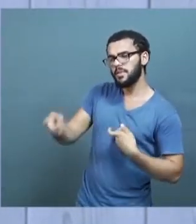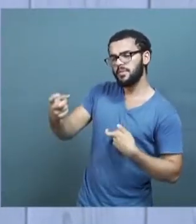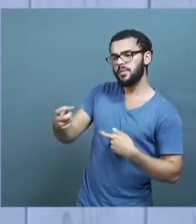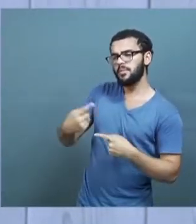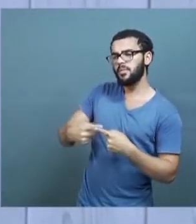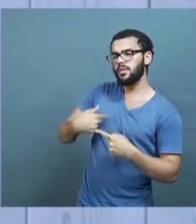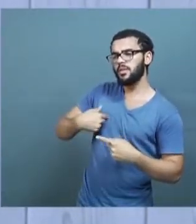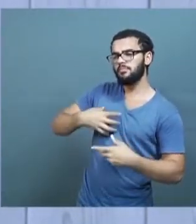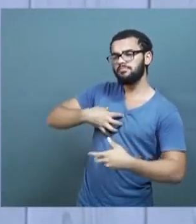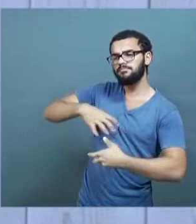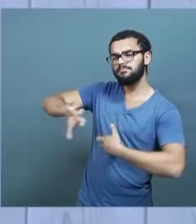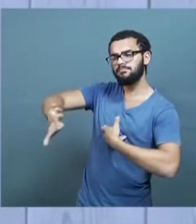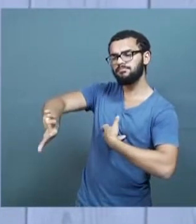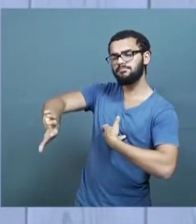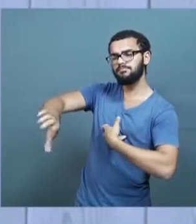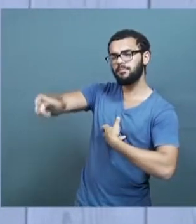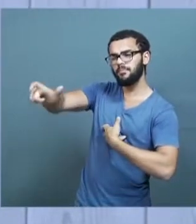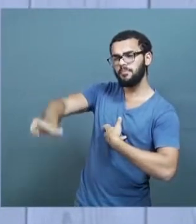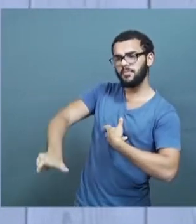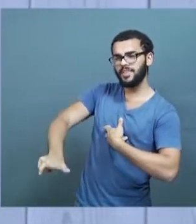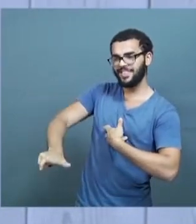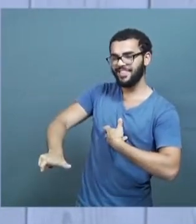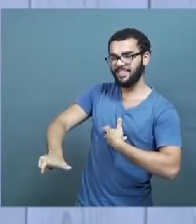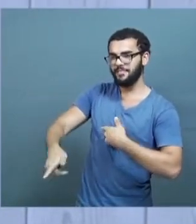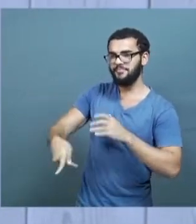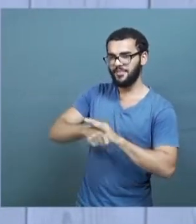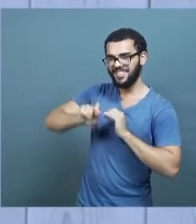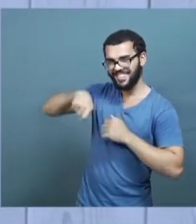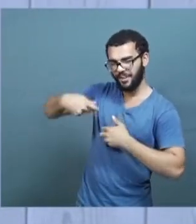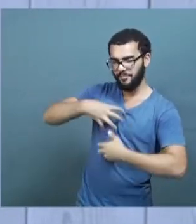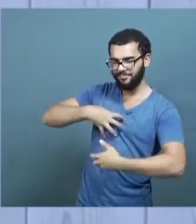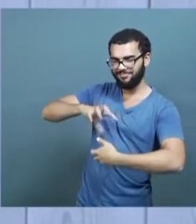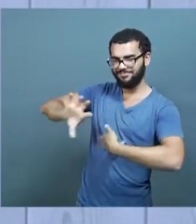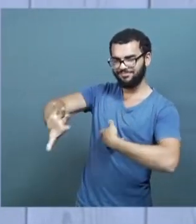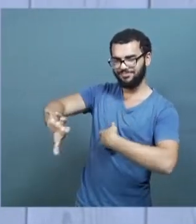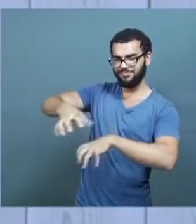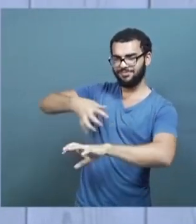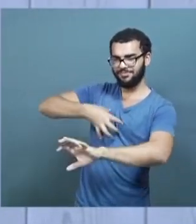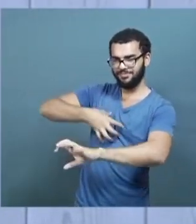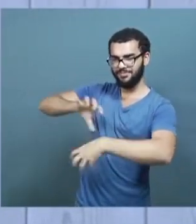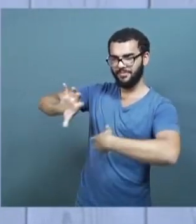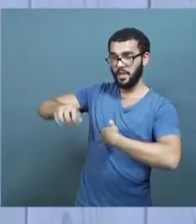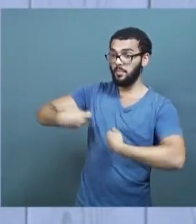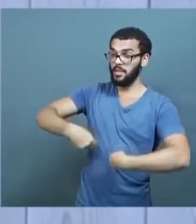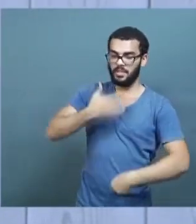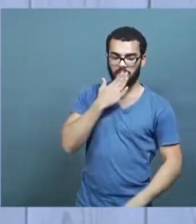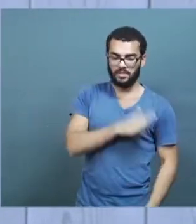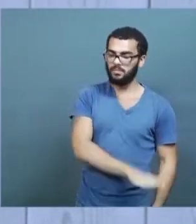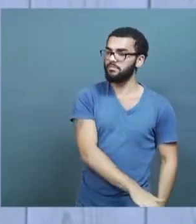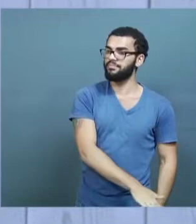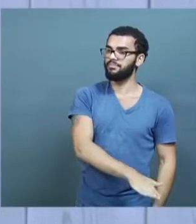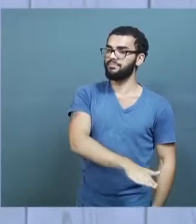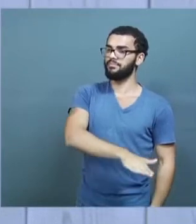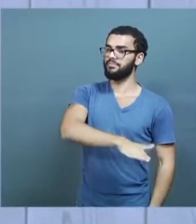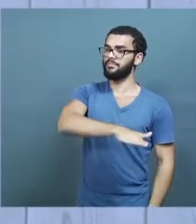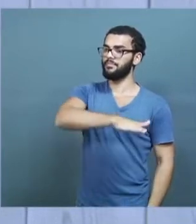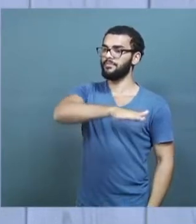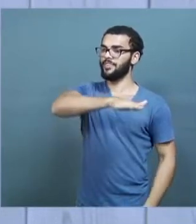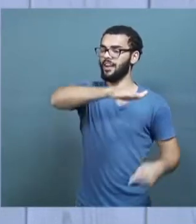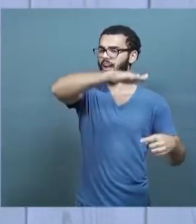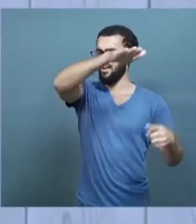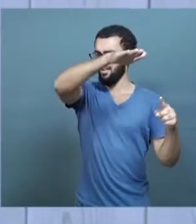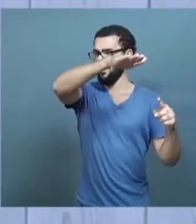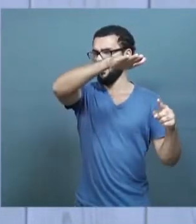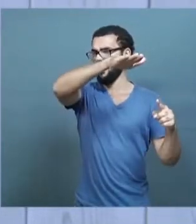humano. Esses sentimentos de empatia, eles precisam ser construídos desde a infância para quando chega na fase